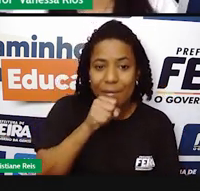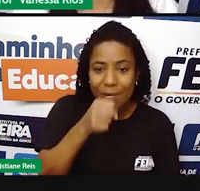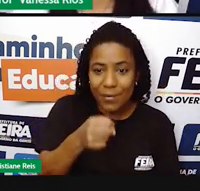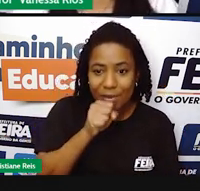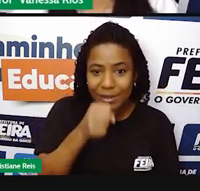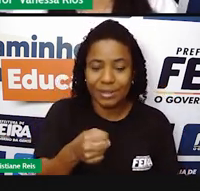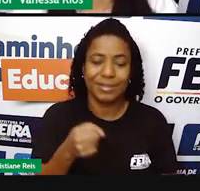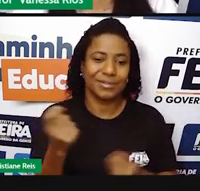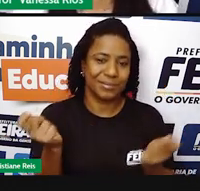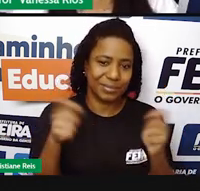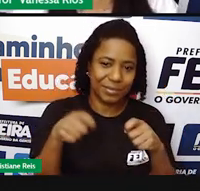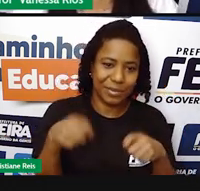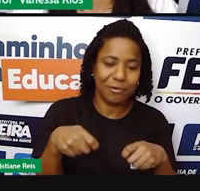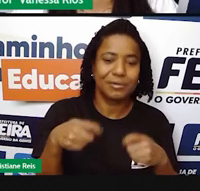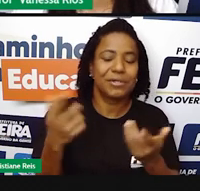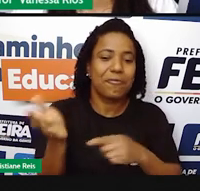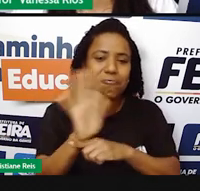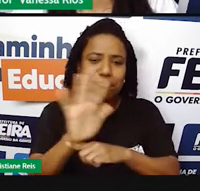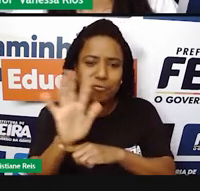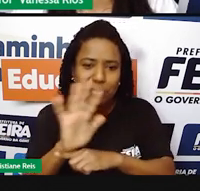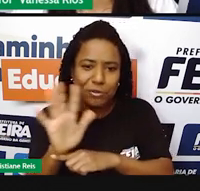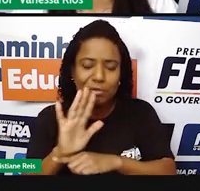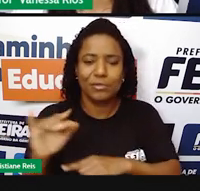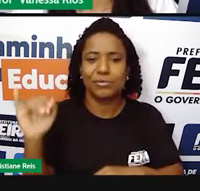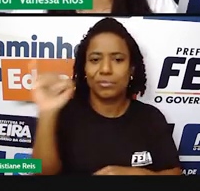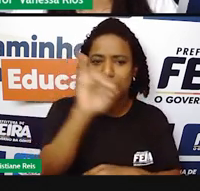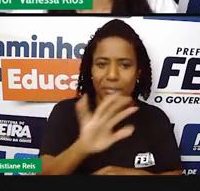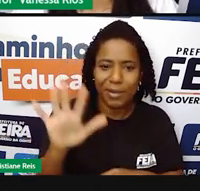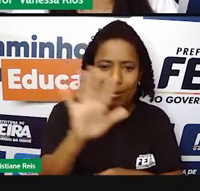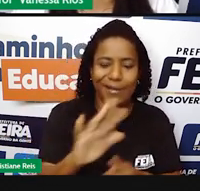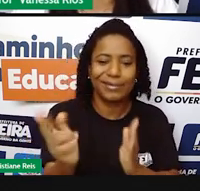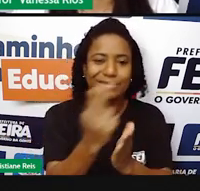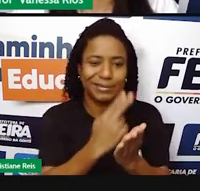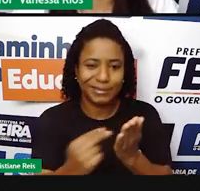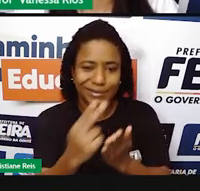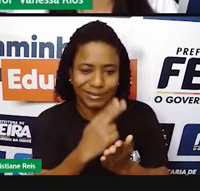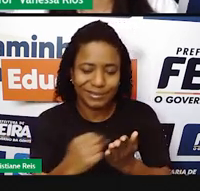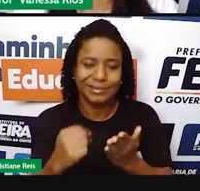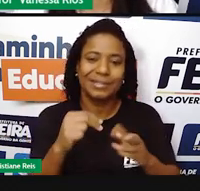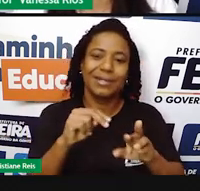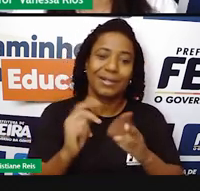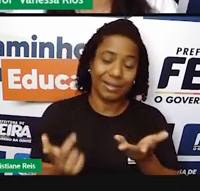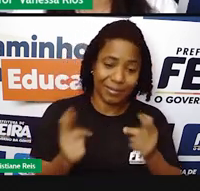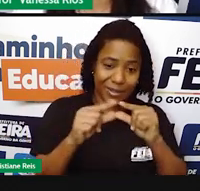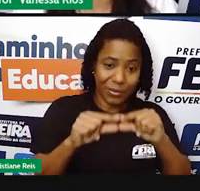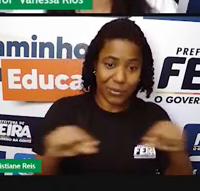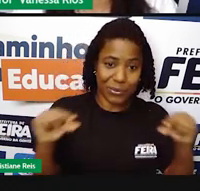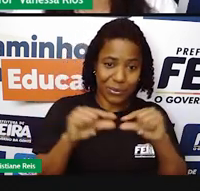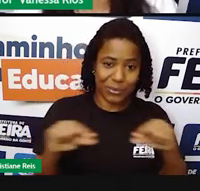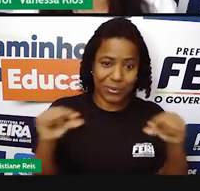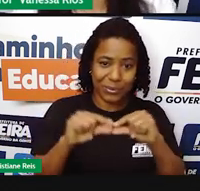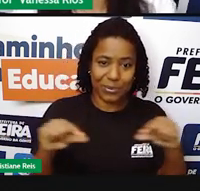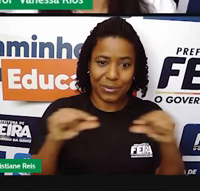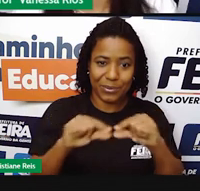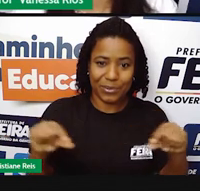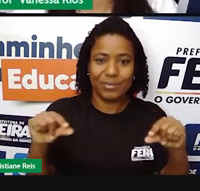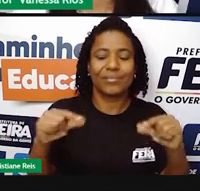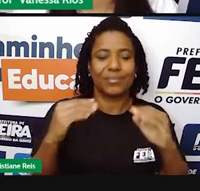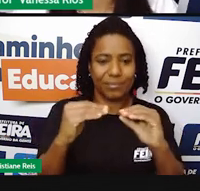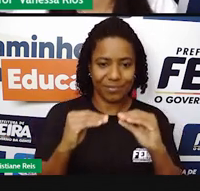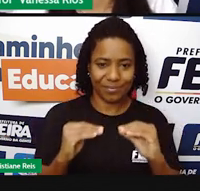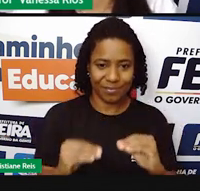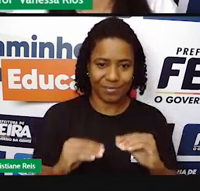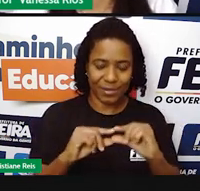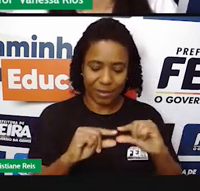com vídeos, com imagens, né? Normalmente as imagens têm a legenda, que são textos que aparecem aí abaixo ou